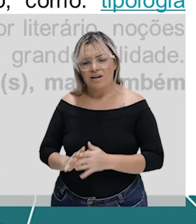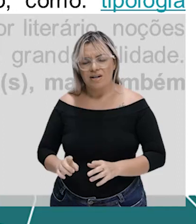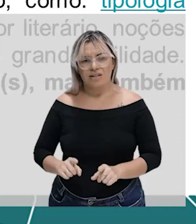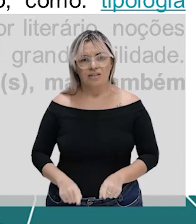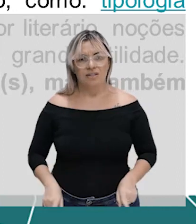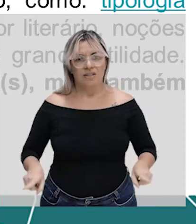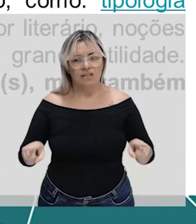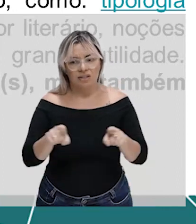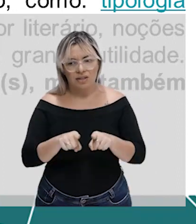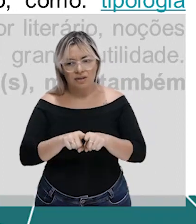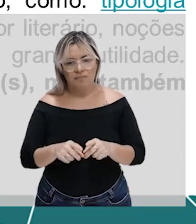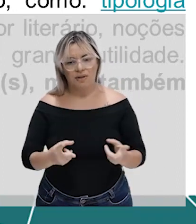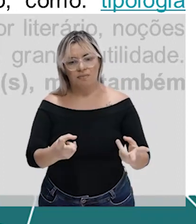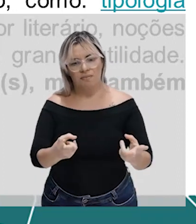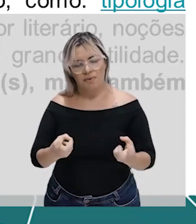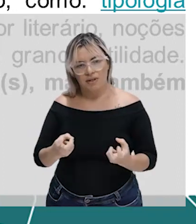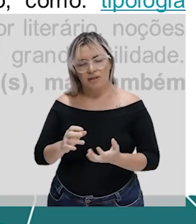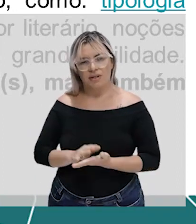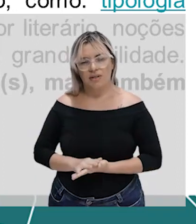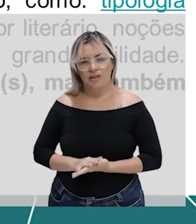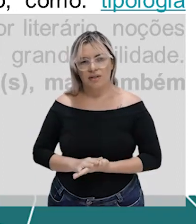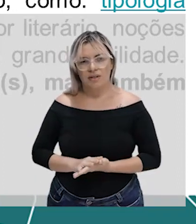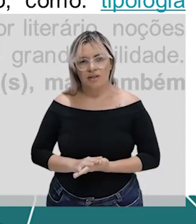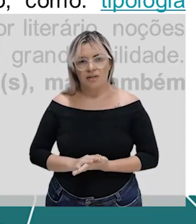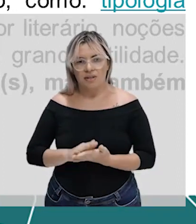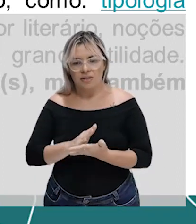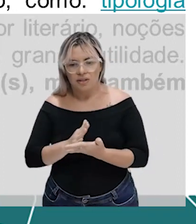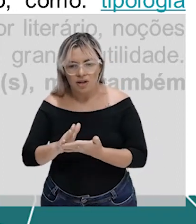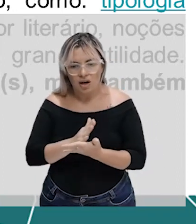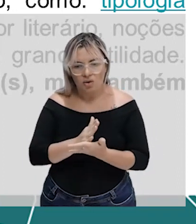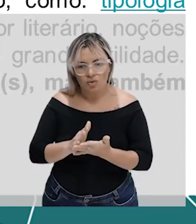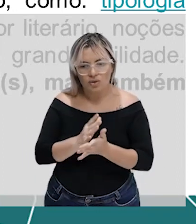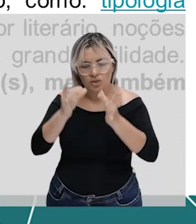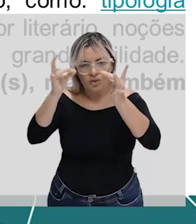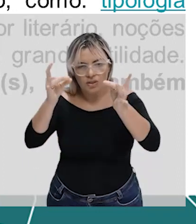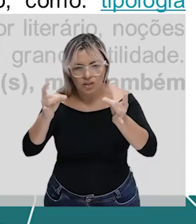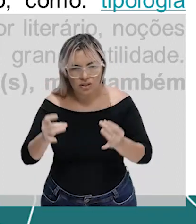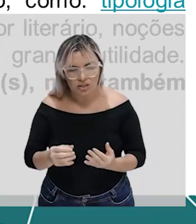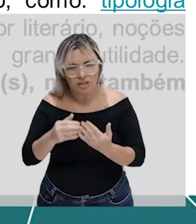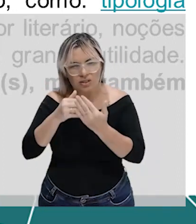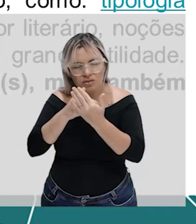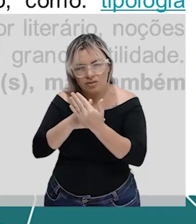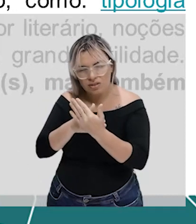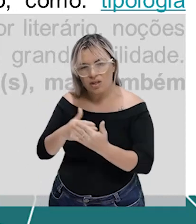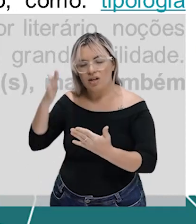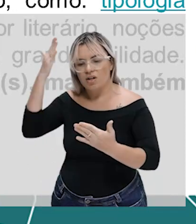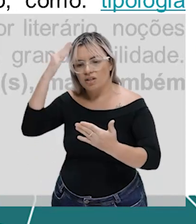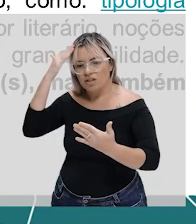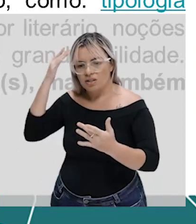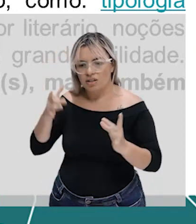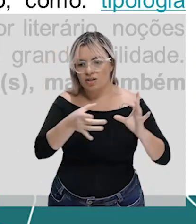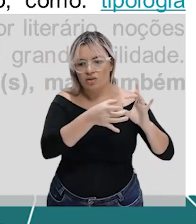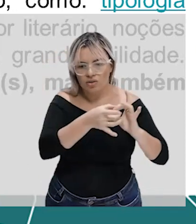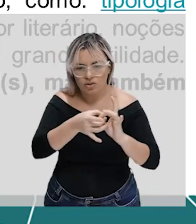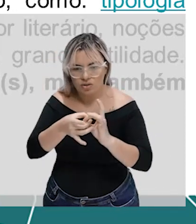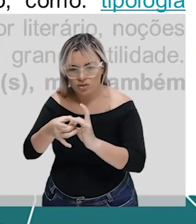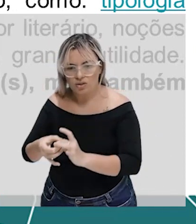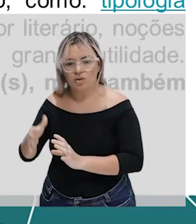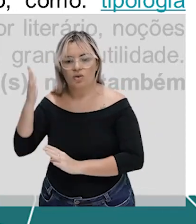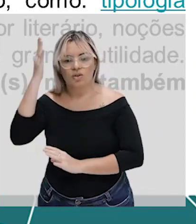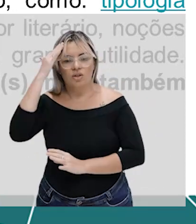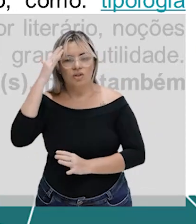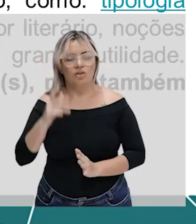suas nuances, os seus detalhes implícitos. Portanto, o leitor precisa entender o contexto de produção desse